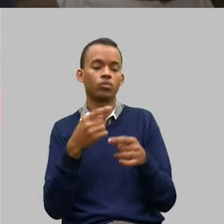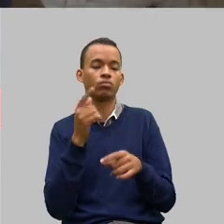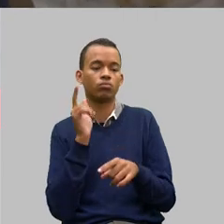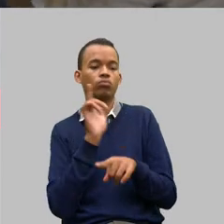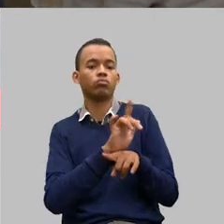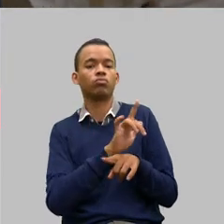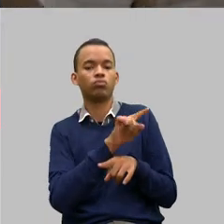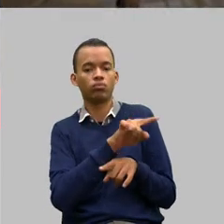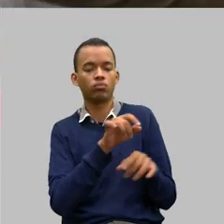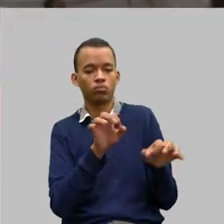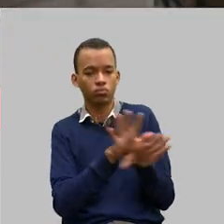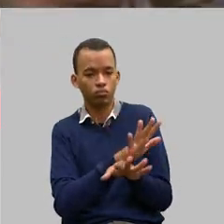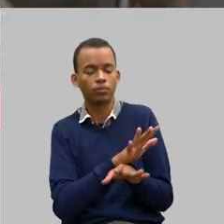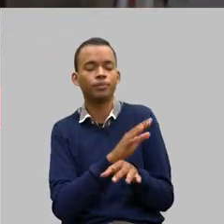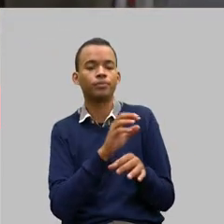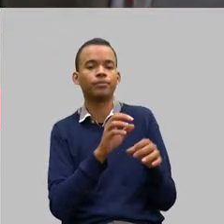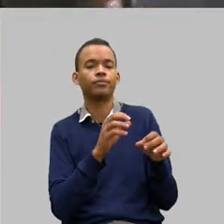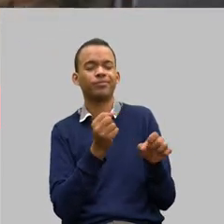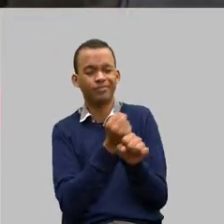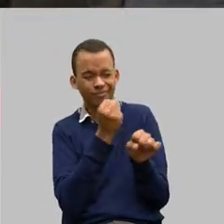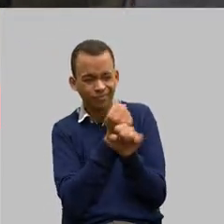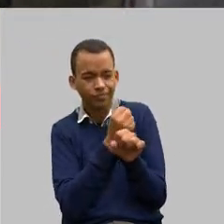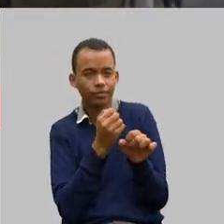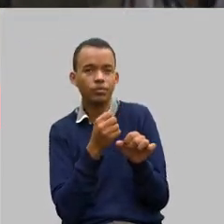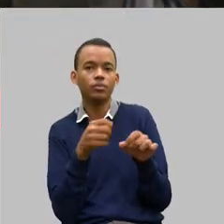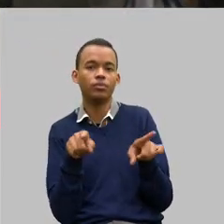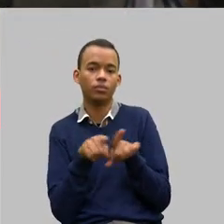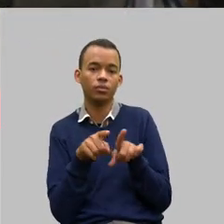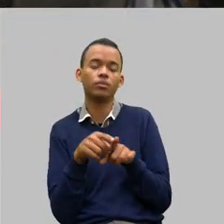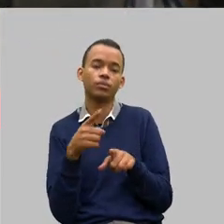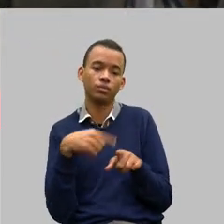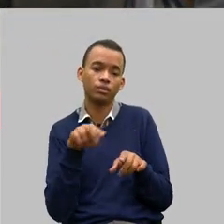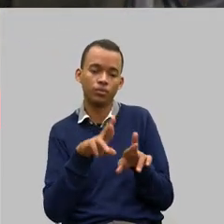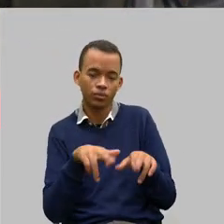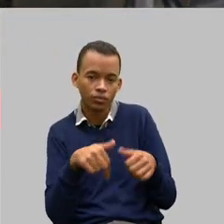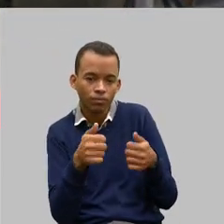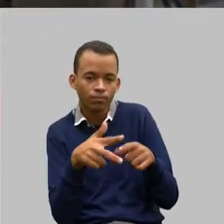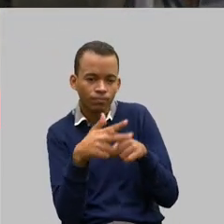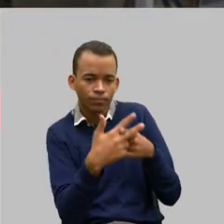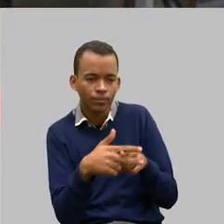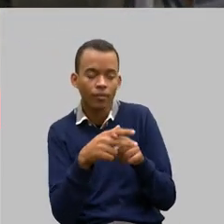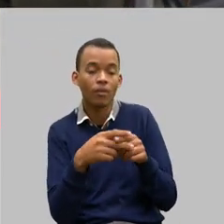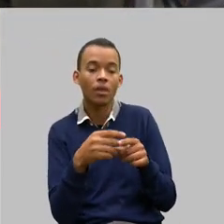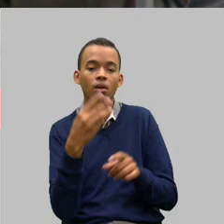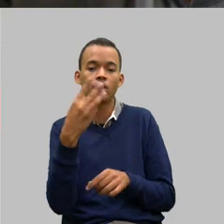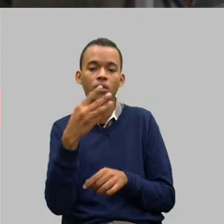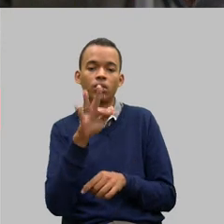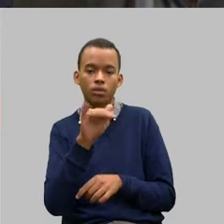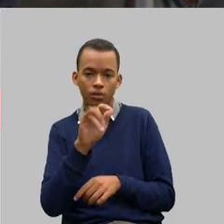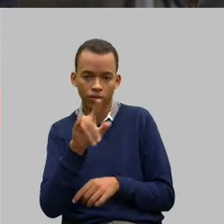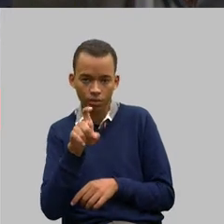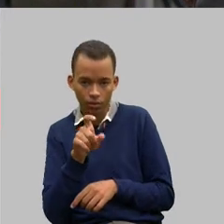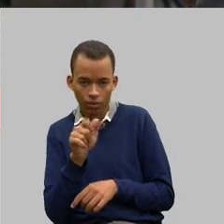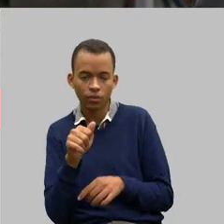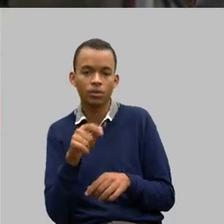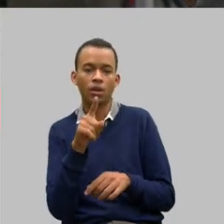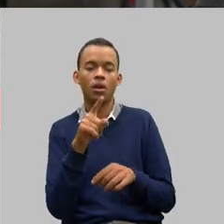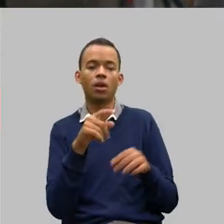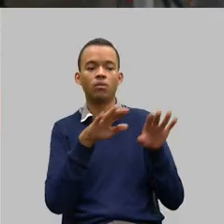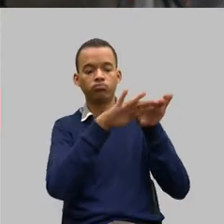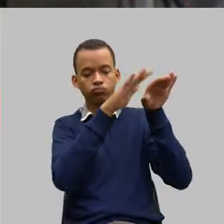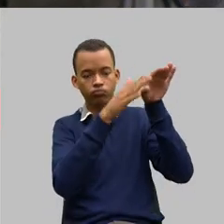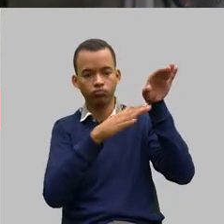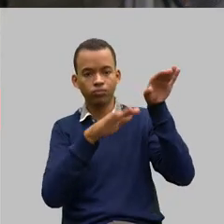agora para fazer a restauração com a ampliação de capacidade a terceira faixa na serra de Capetinga que é o ponto